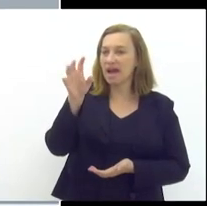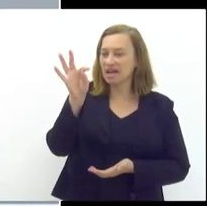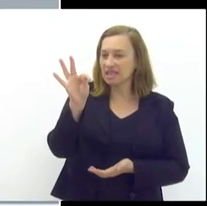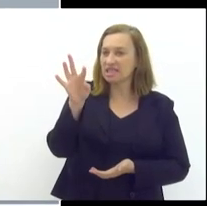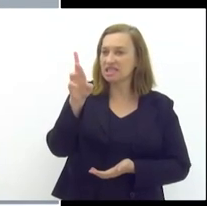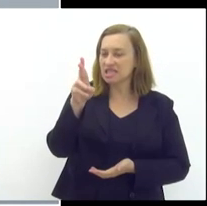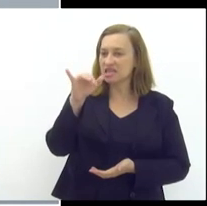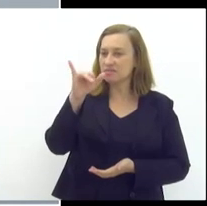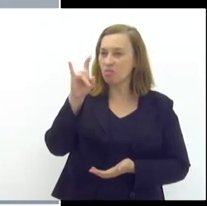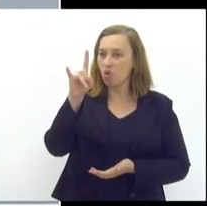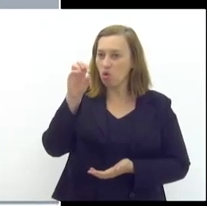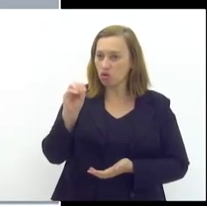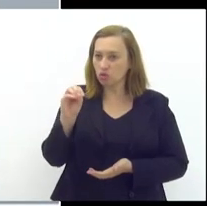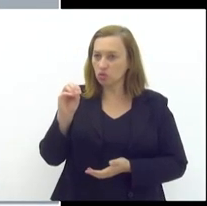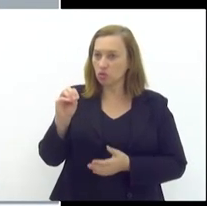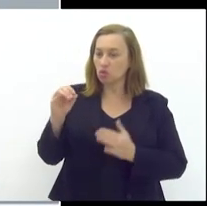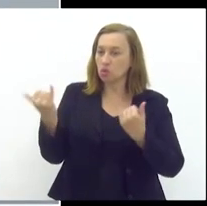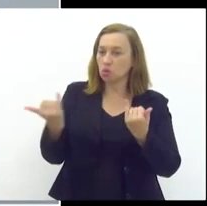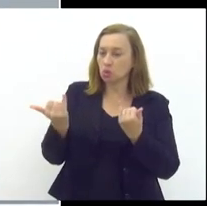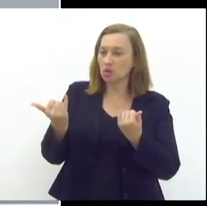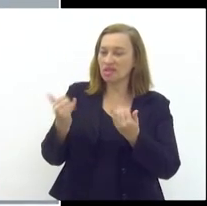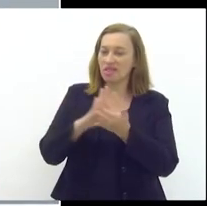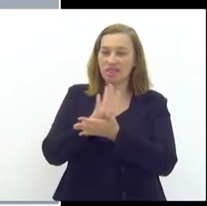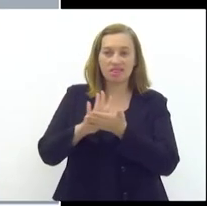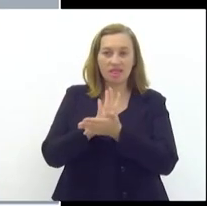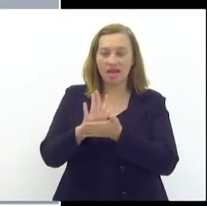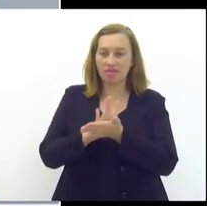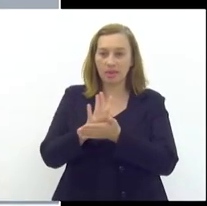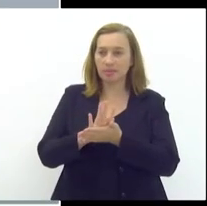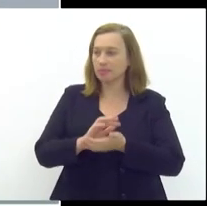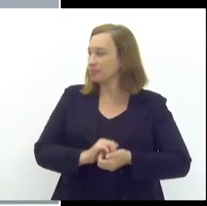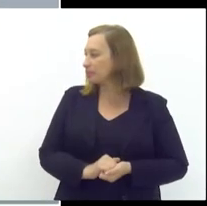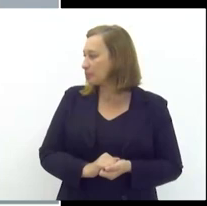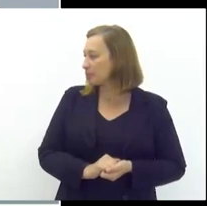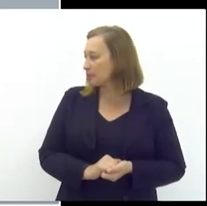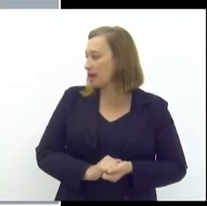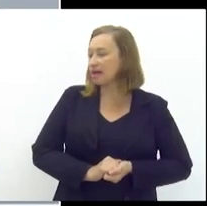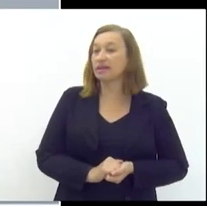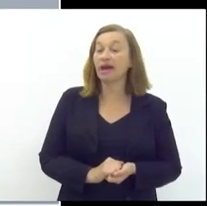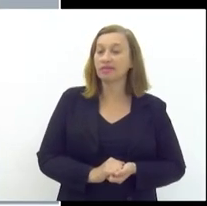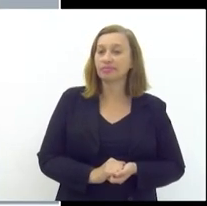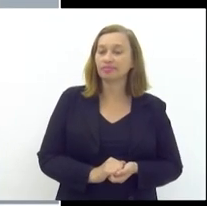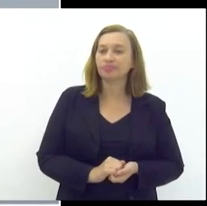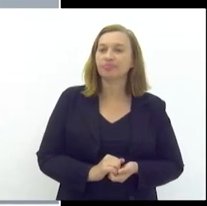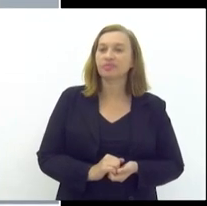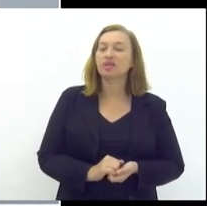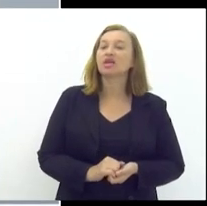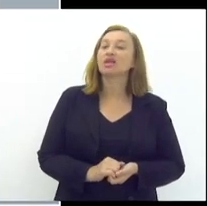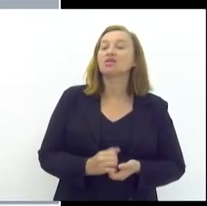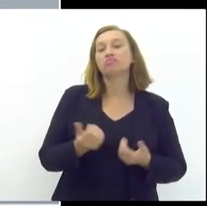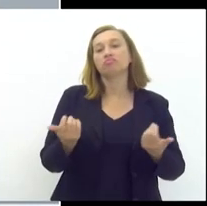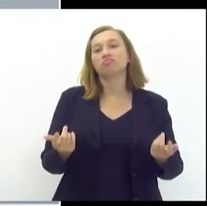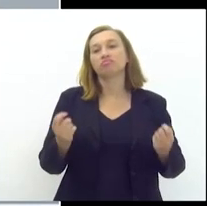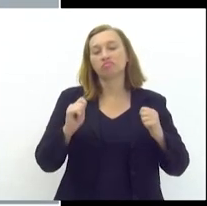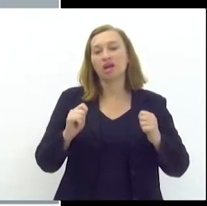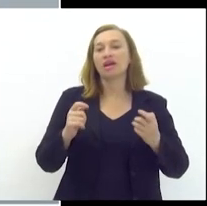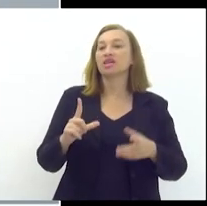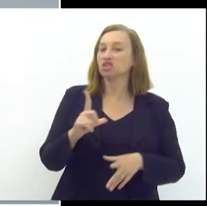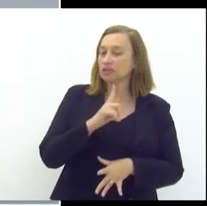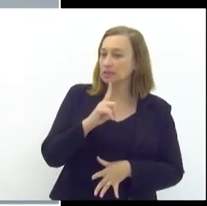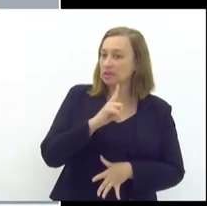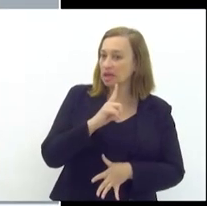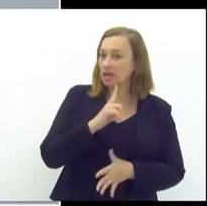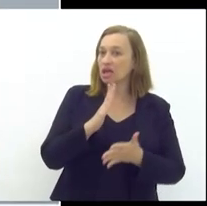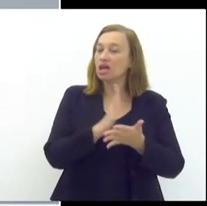então espero dentro do que me foi proposto que a gente tenha tangenciado